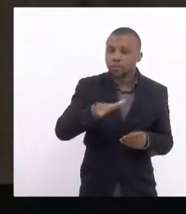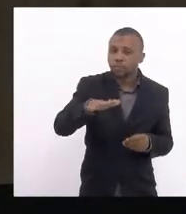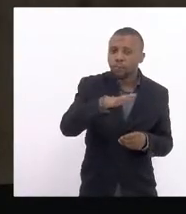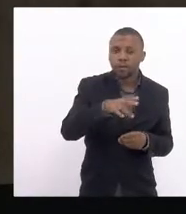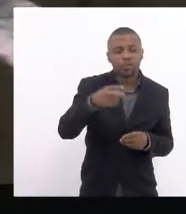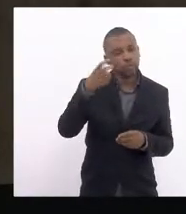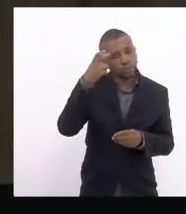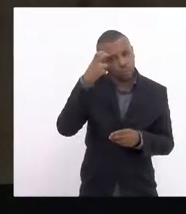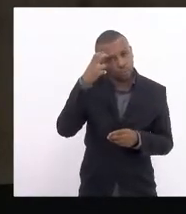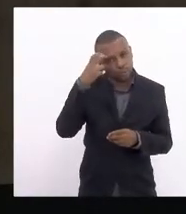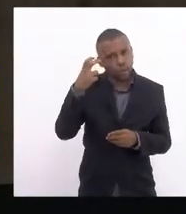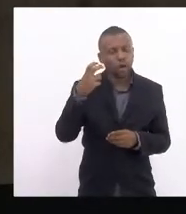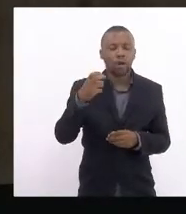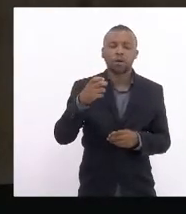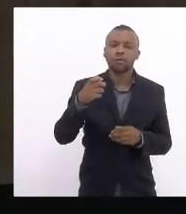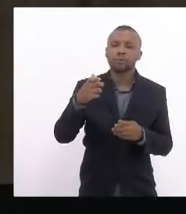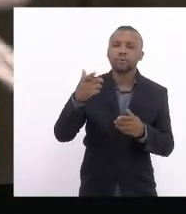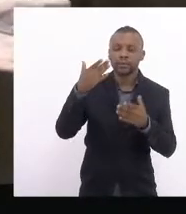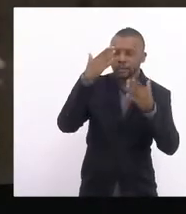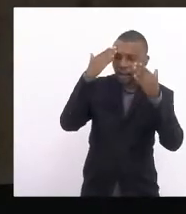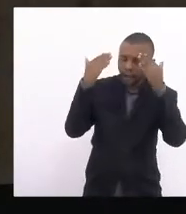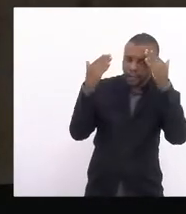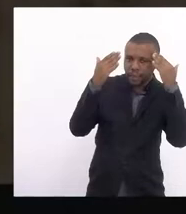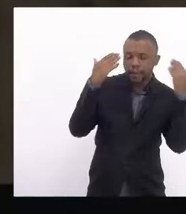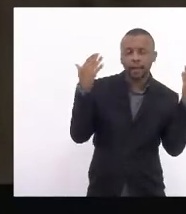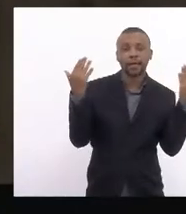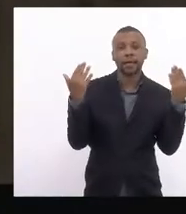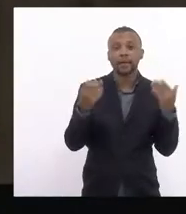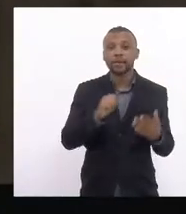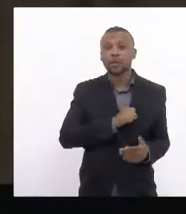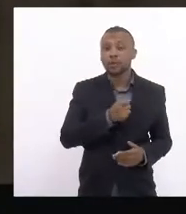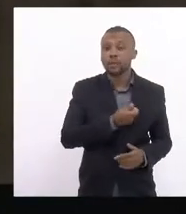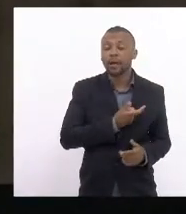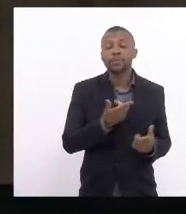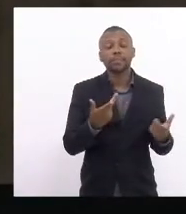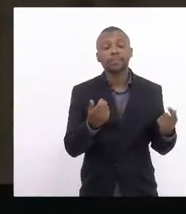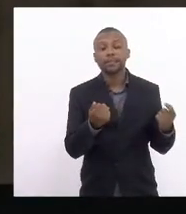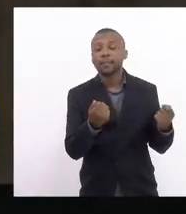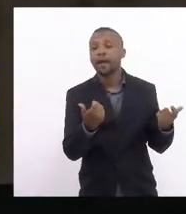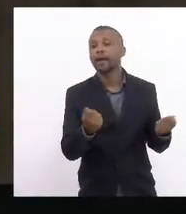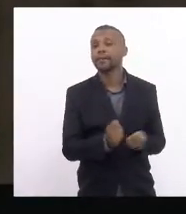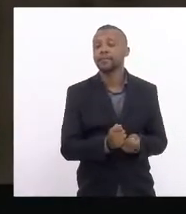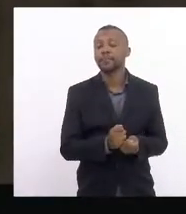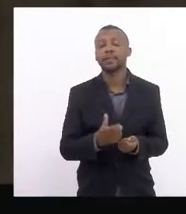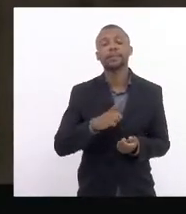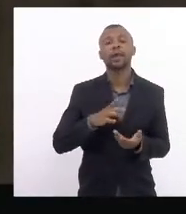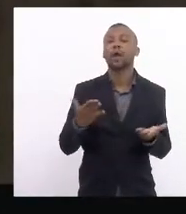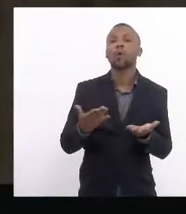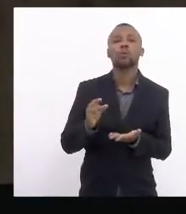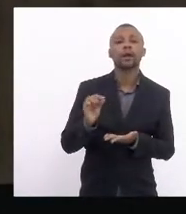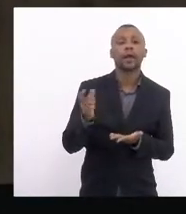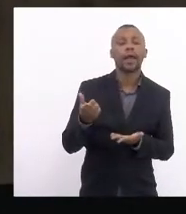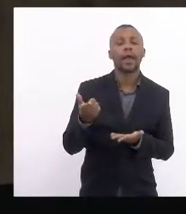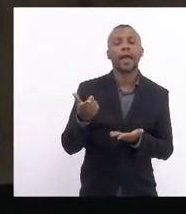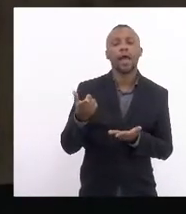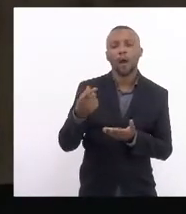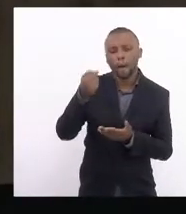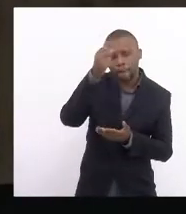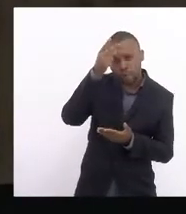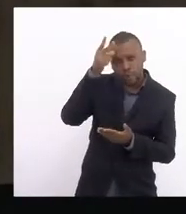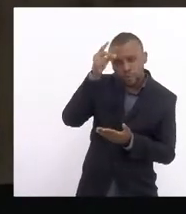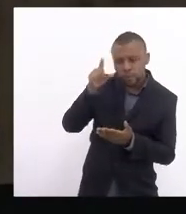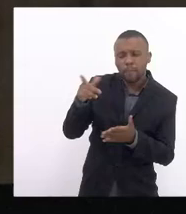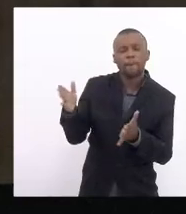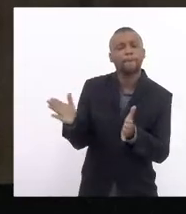de São Gonçalo, que não tem nada. O que São Gonçalo tem hoje? Praticamente nada. É um município muito pobre, muito carente,